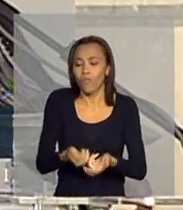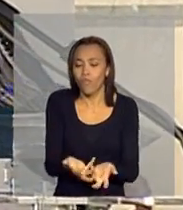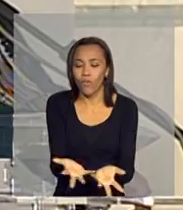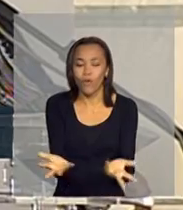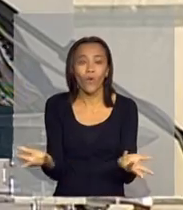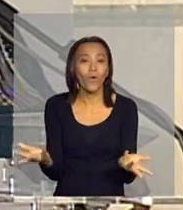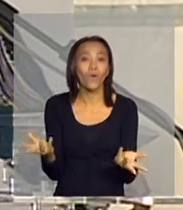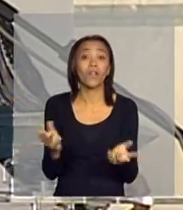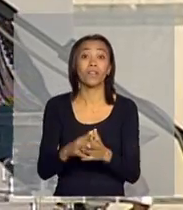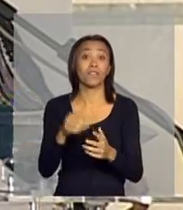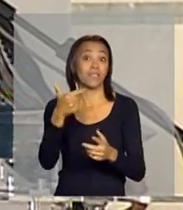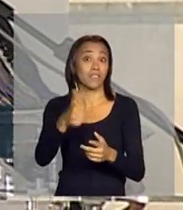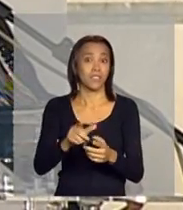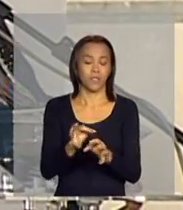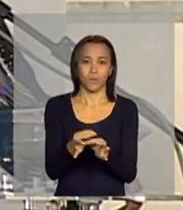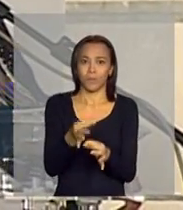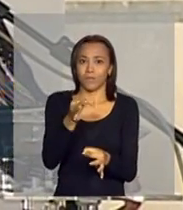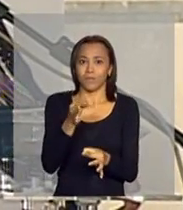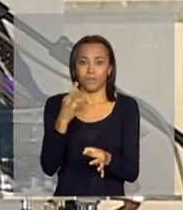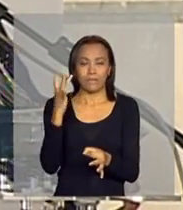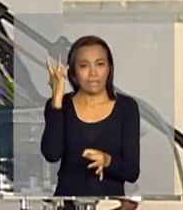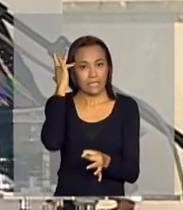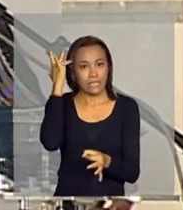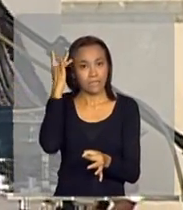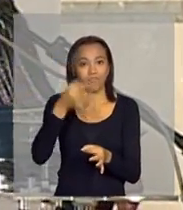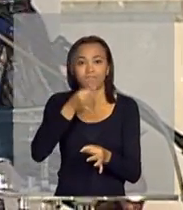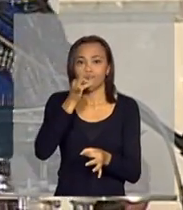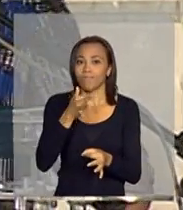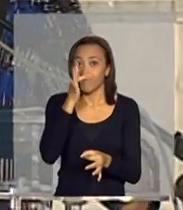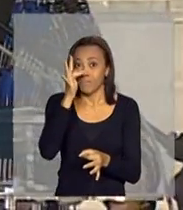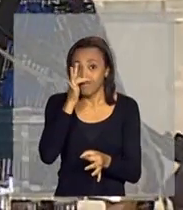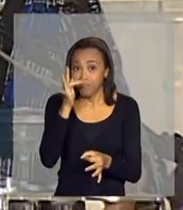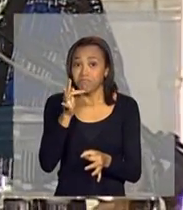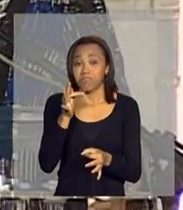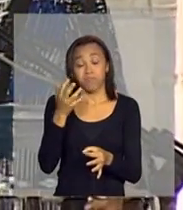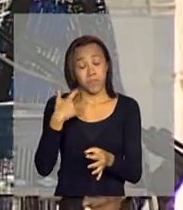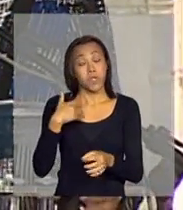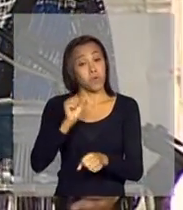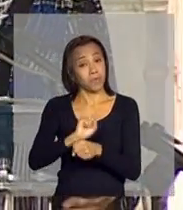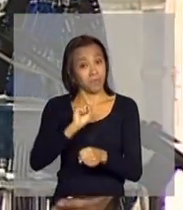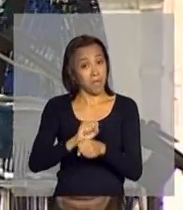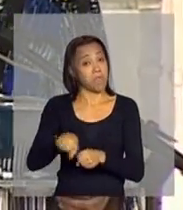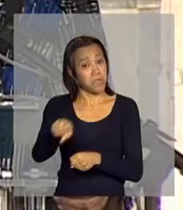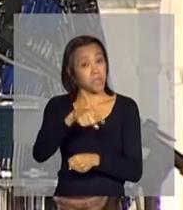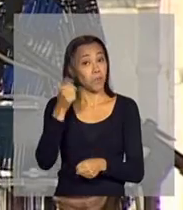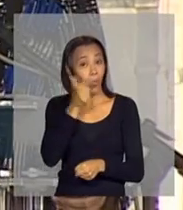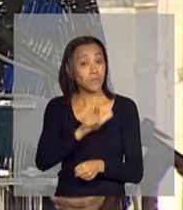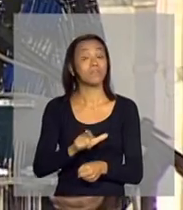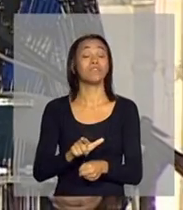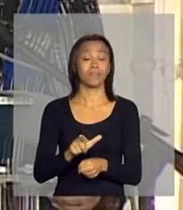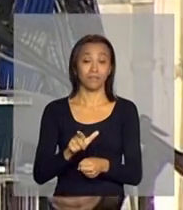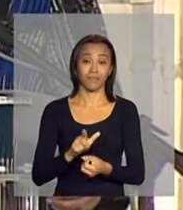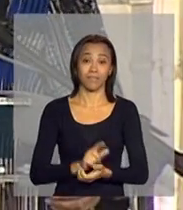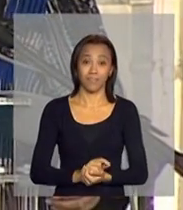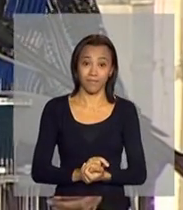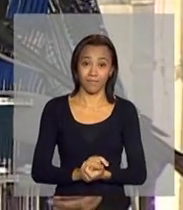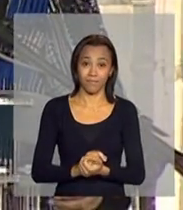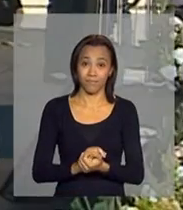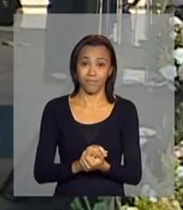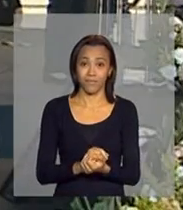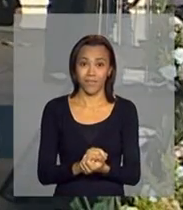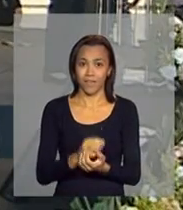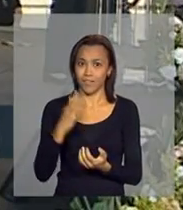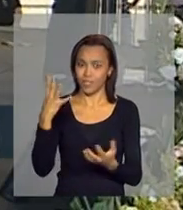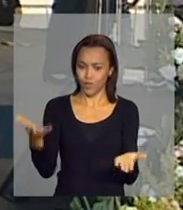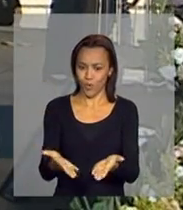serão rosas. E isso, sem dúvida nenhuma, eu espero que eles consigam superar a